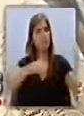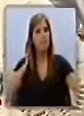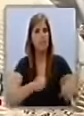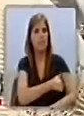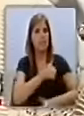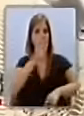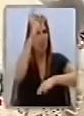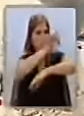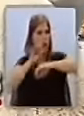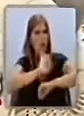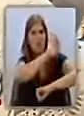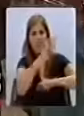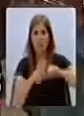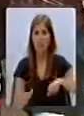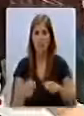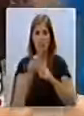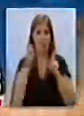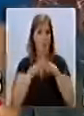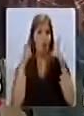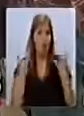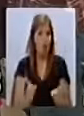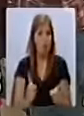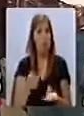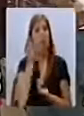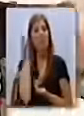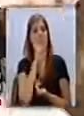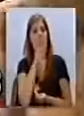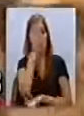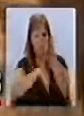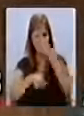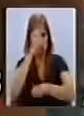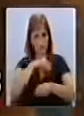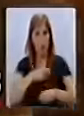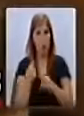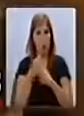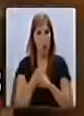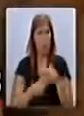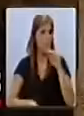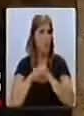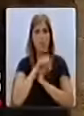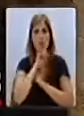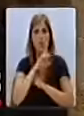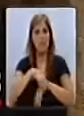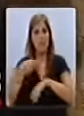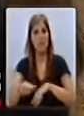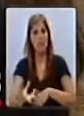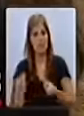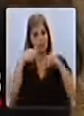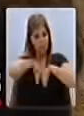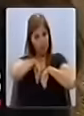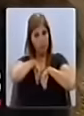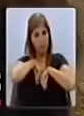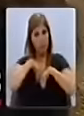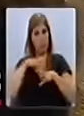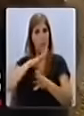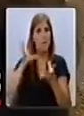própria arquitetura, é esse o maior desafio e tentar apreender o máximo possível para depois um dia poder conseguir aglutinar várias, a Europa